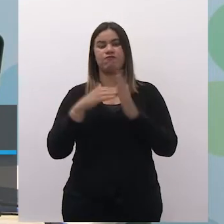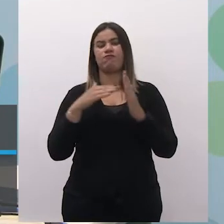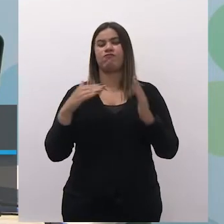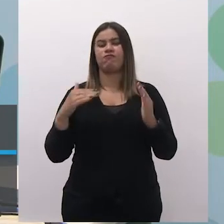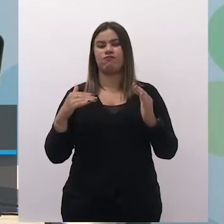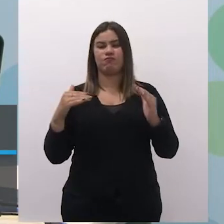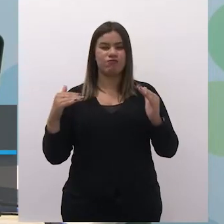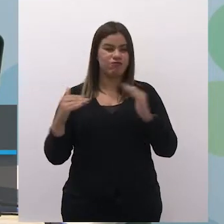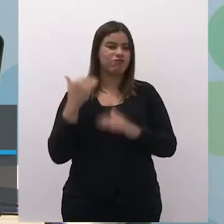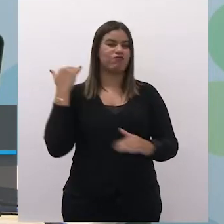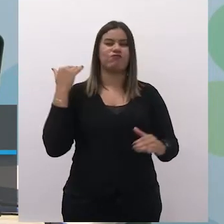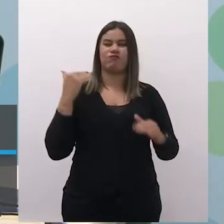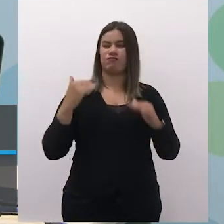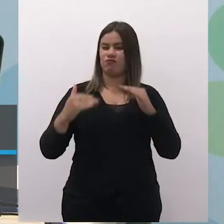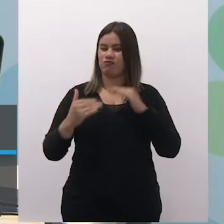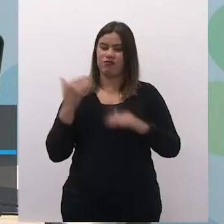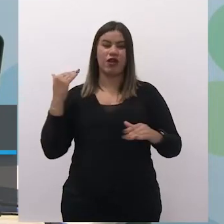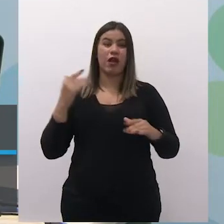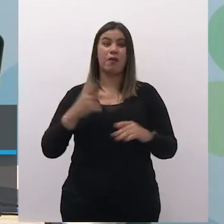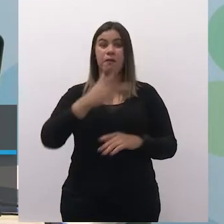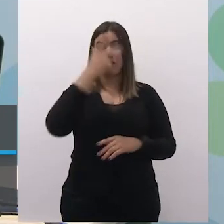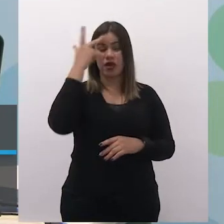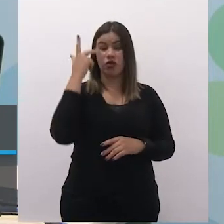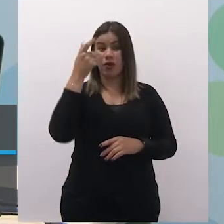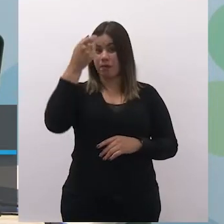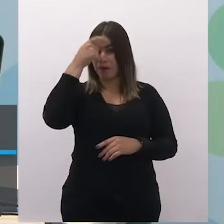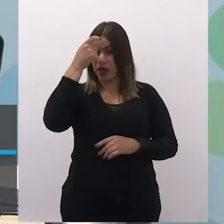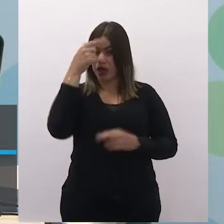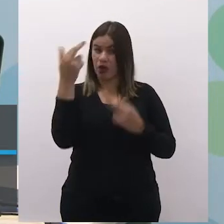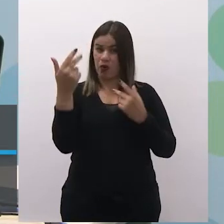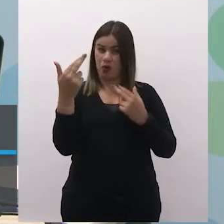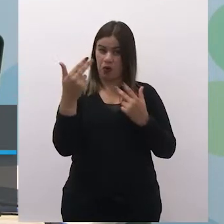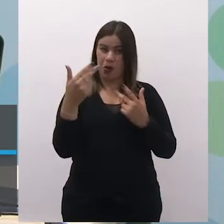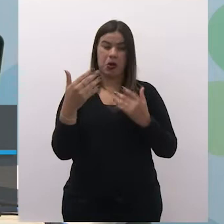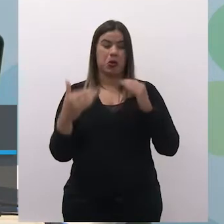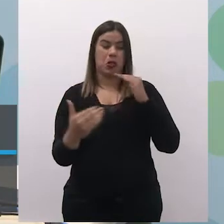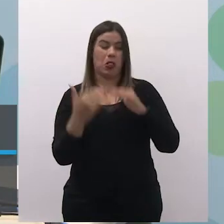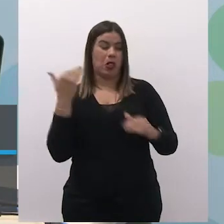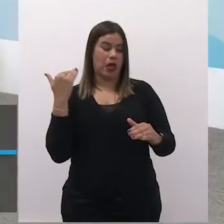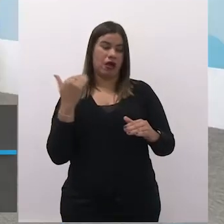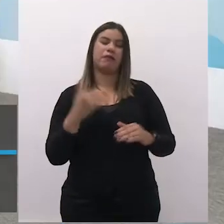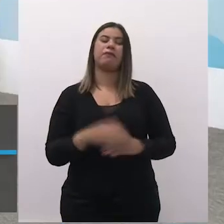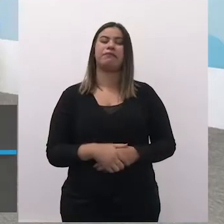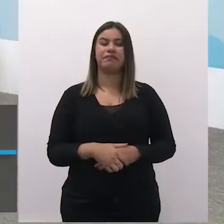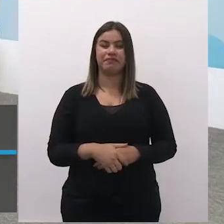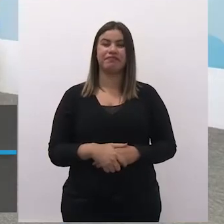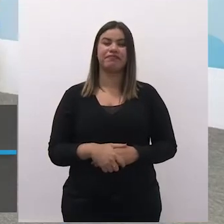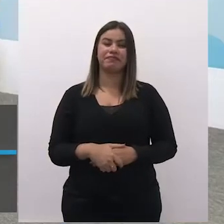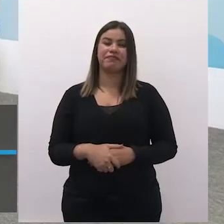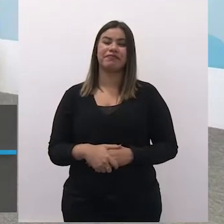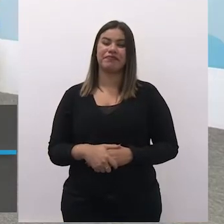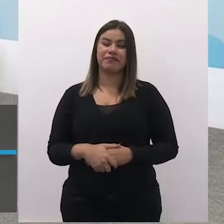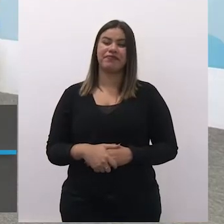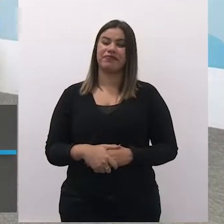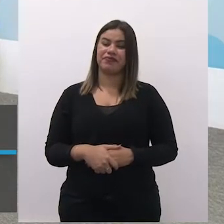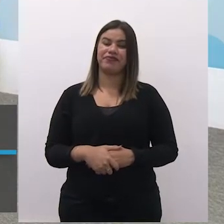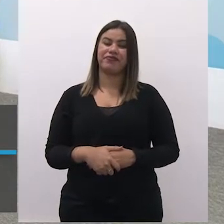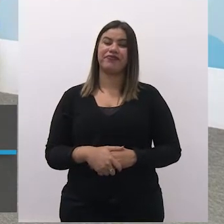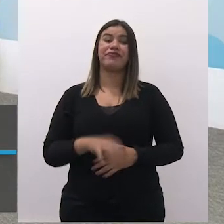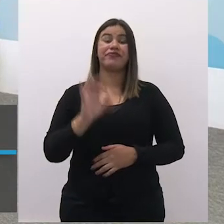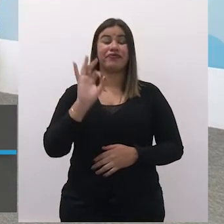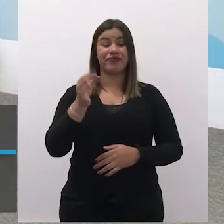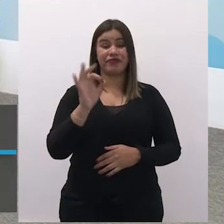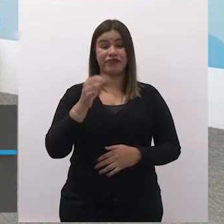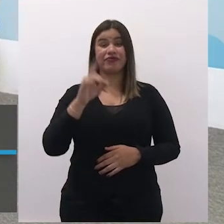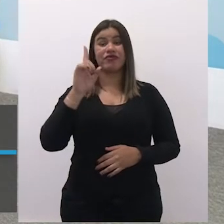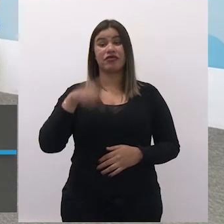sempre bate de frente com quem é muito igual a gente. Exatamente. Ou com quem a gente quer ser, né, Sandra? Exatamente. Então, é uma fase, a gente está